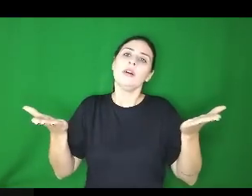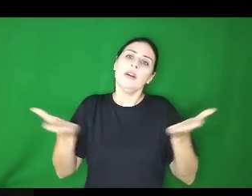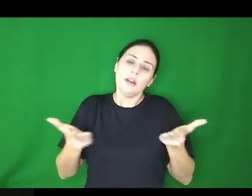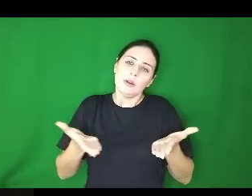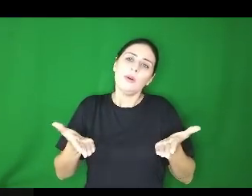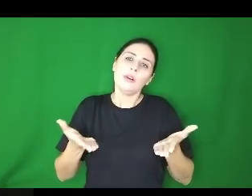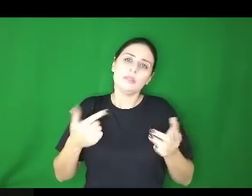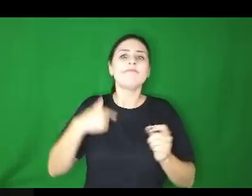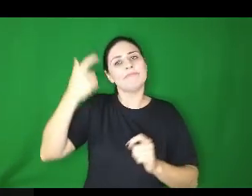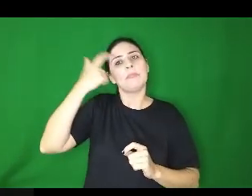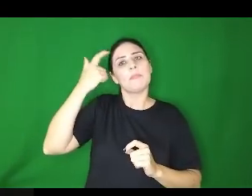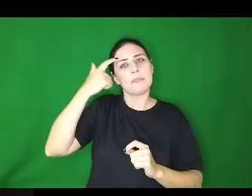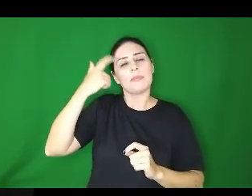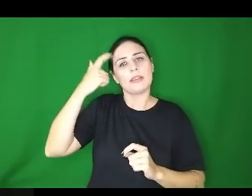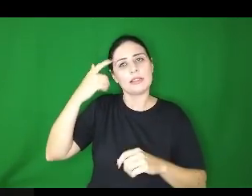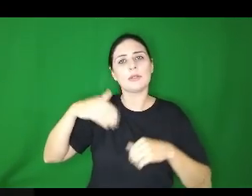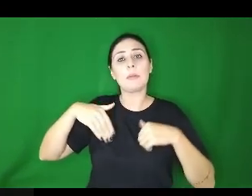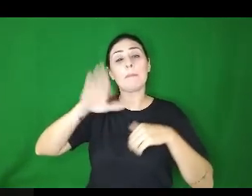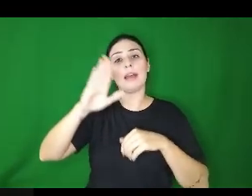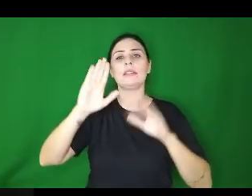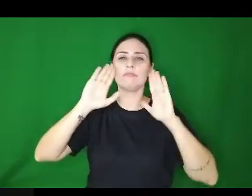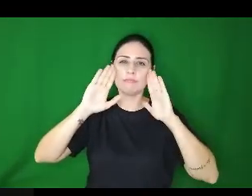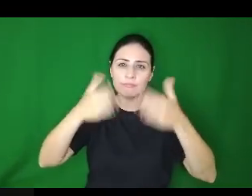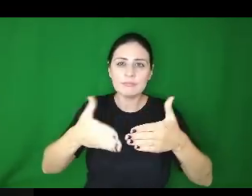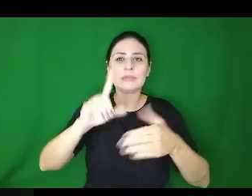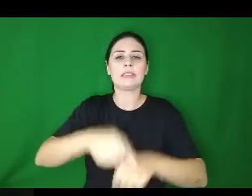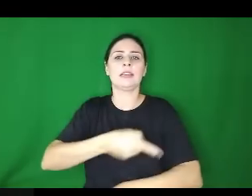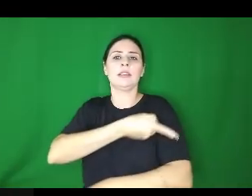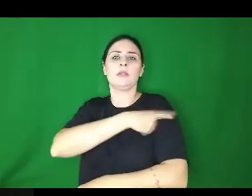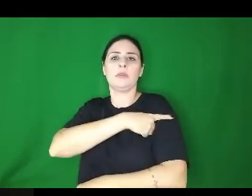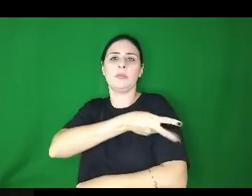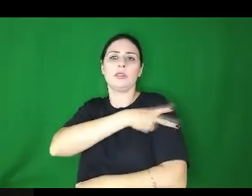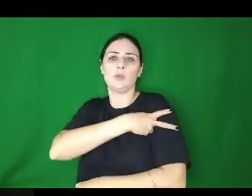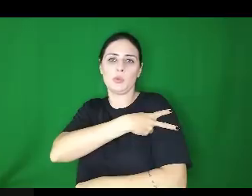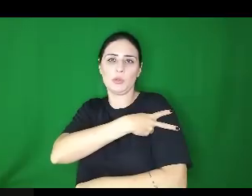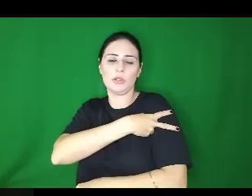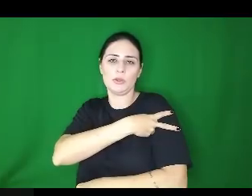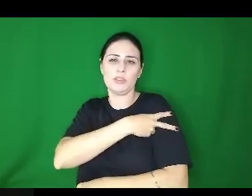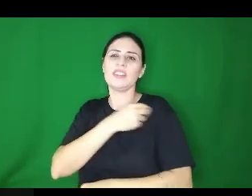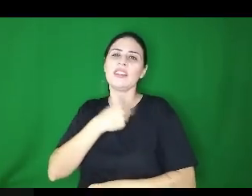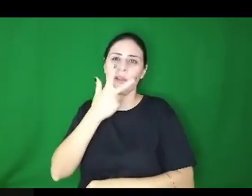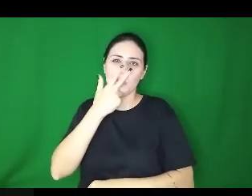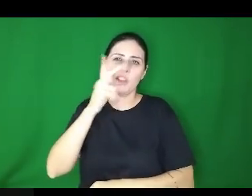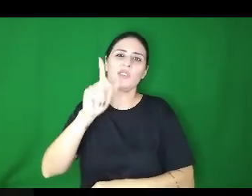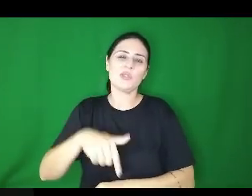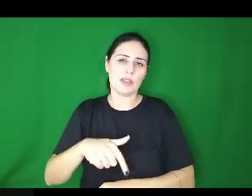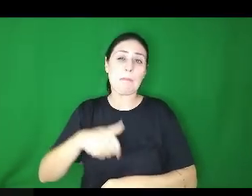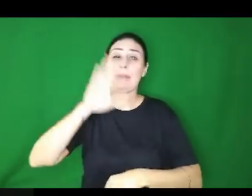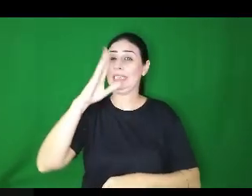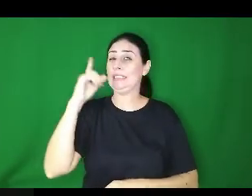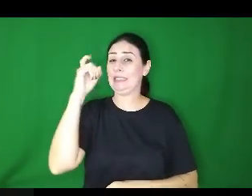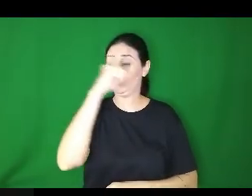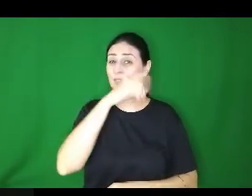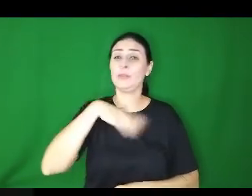que vão ter esse comprometimento, não olhar só o ano escolar, olhar o